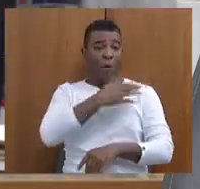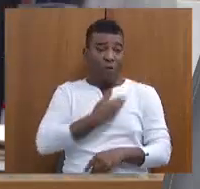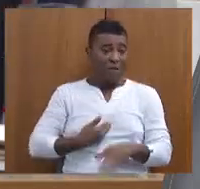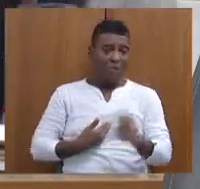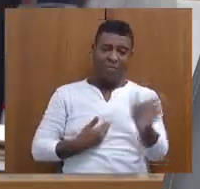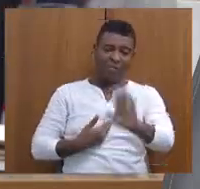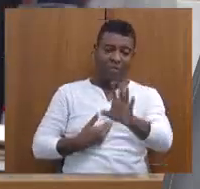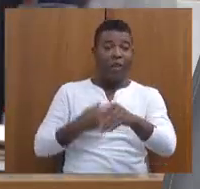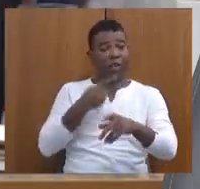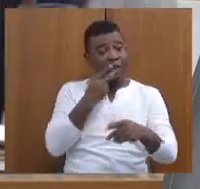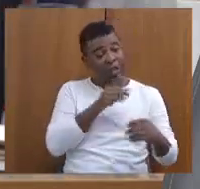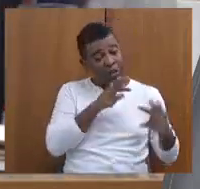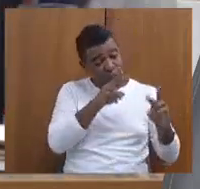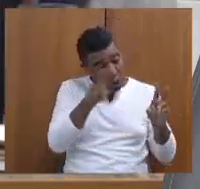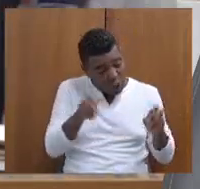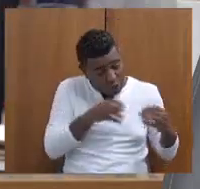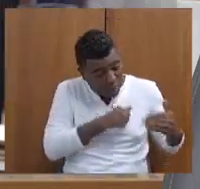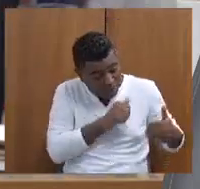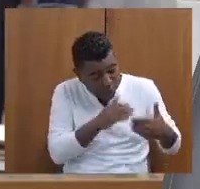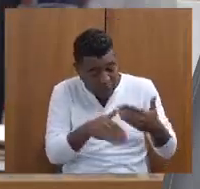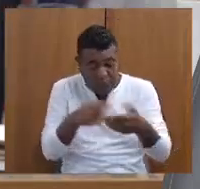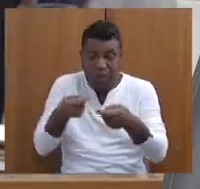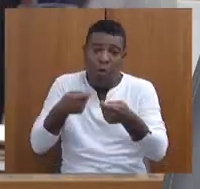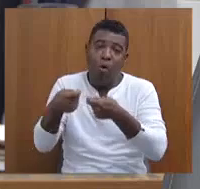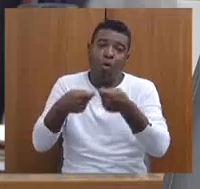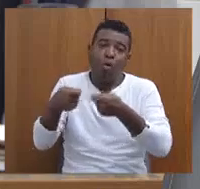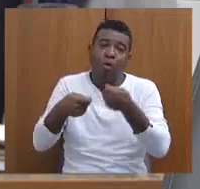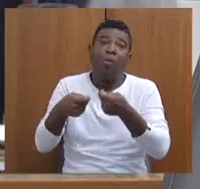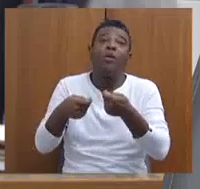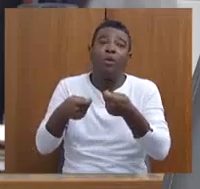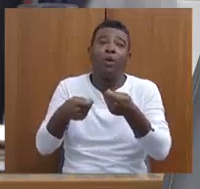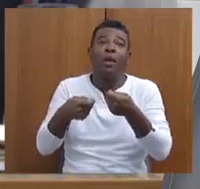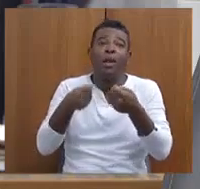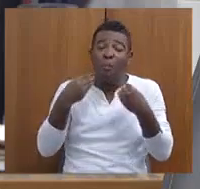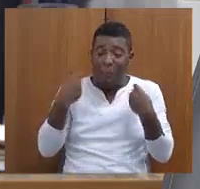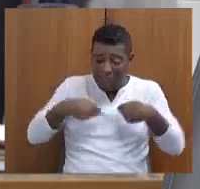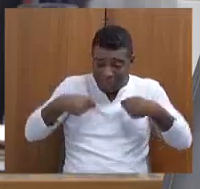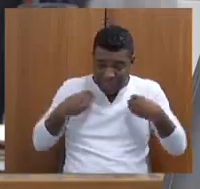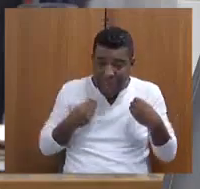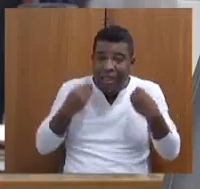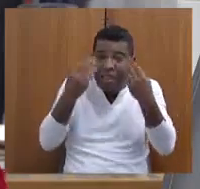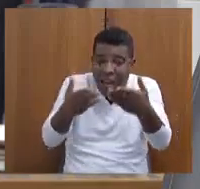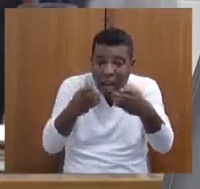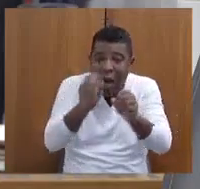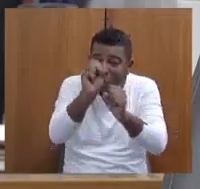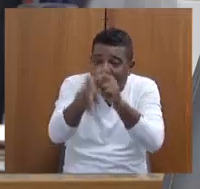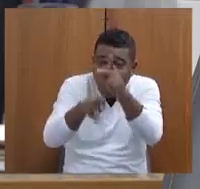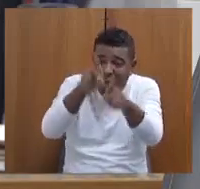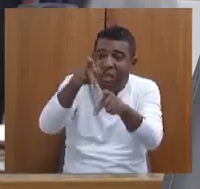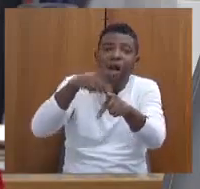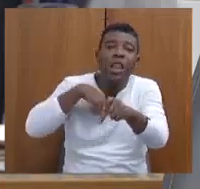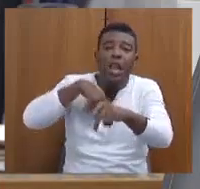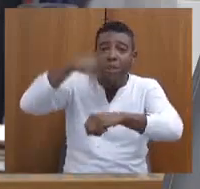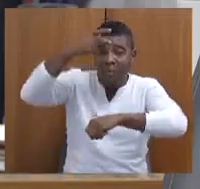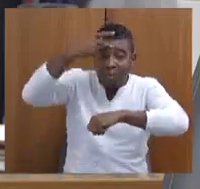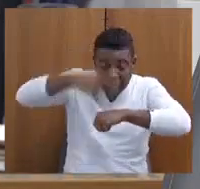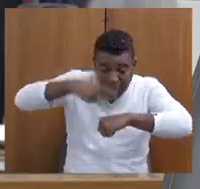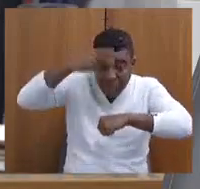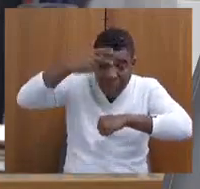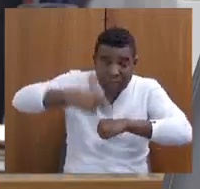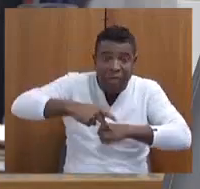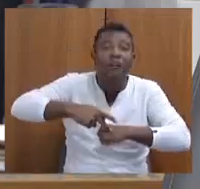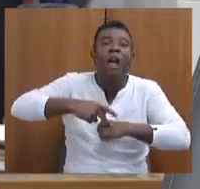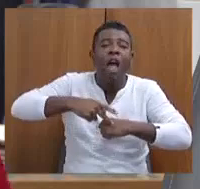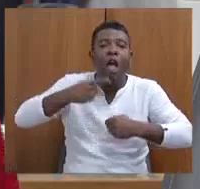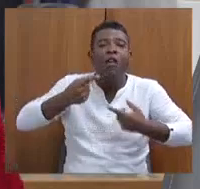econômico a gente precisa garantir que a população local ela tenha autonomia de discutir sobre